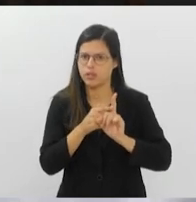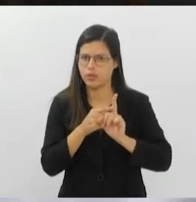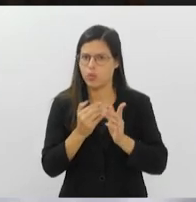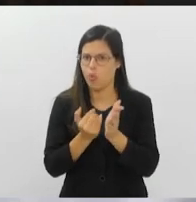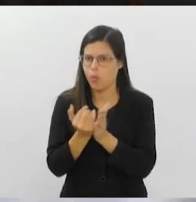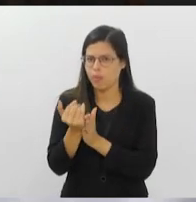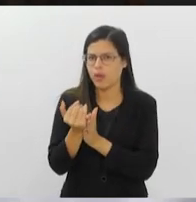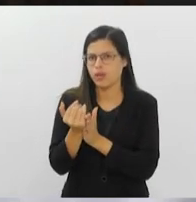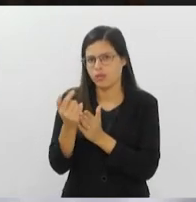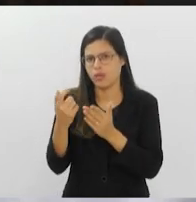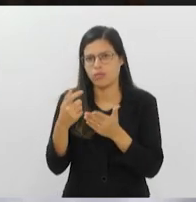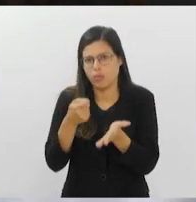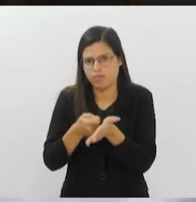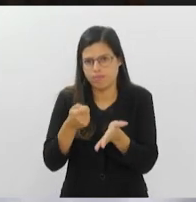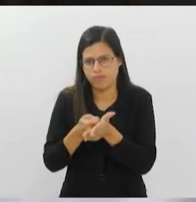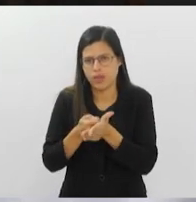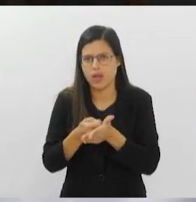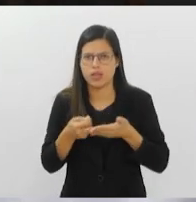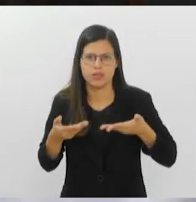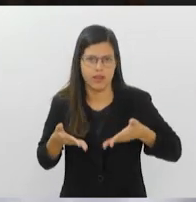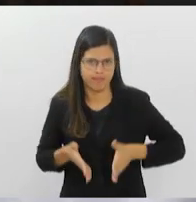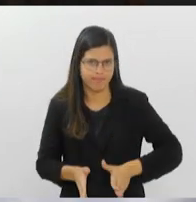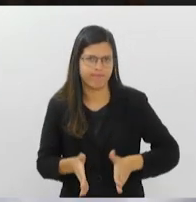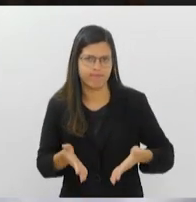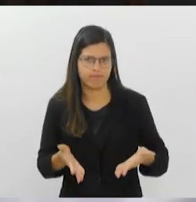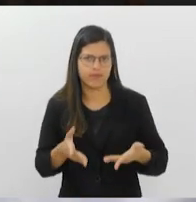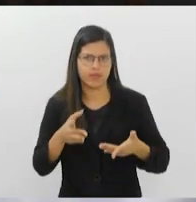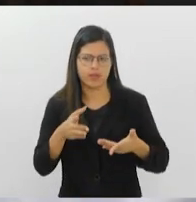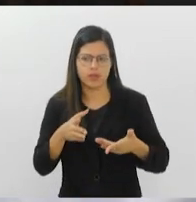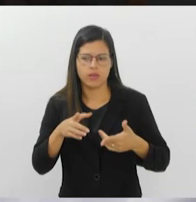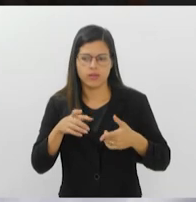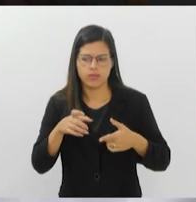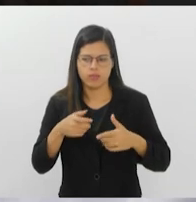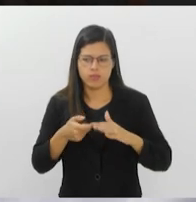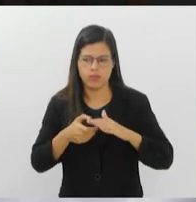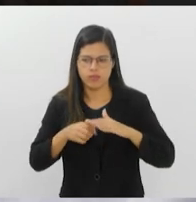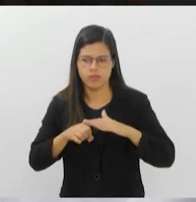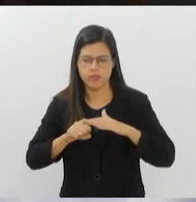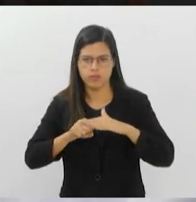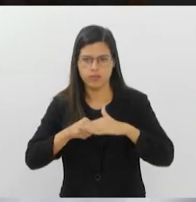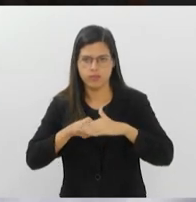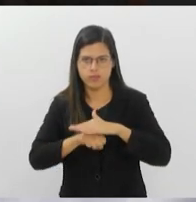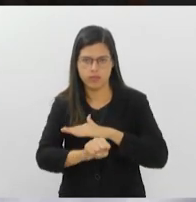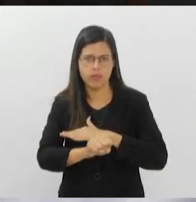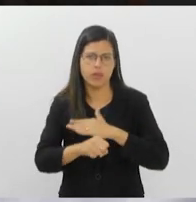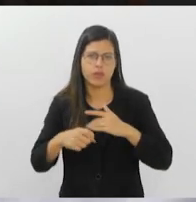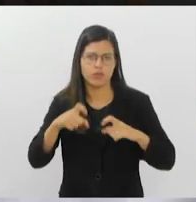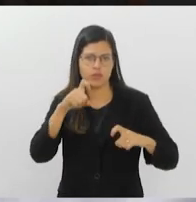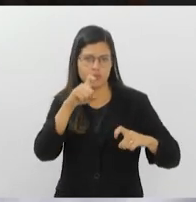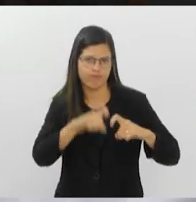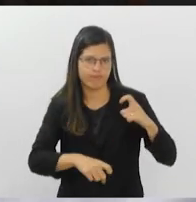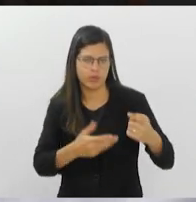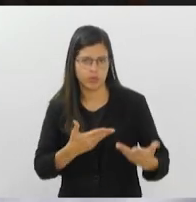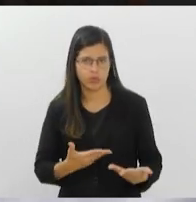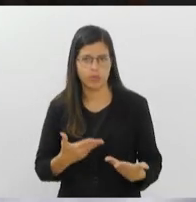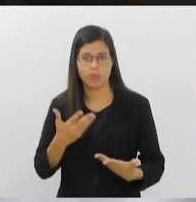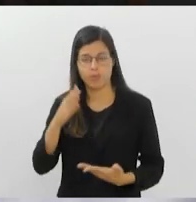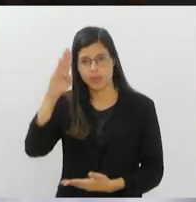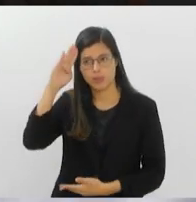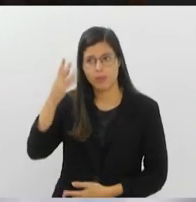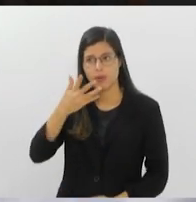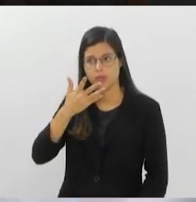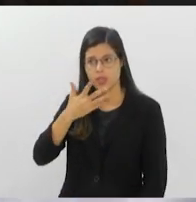de uma violência, né? Isso é um absurdo, mas é para todas as mulheres, né? Especialmente as meninas, porque tem esse elemento da dificuldade